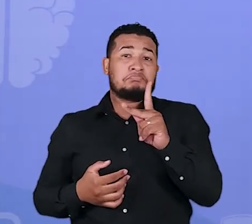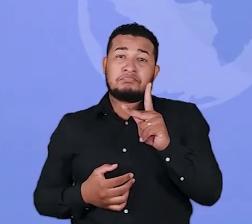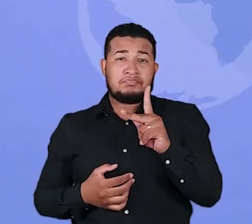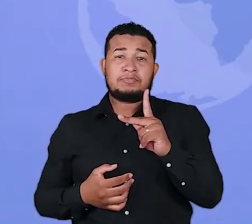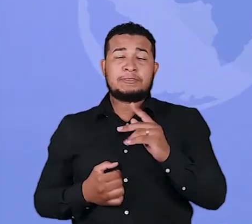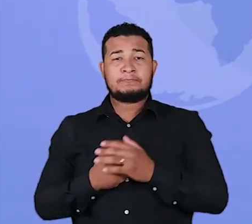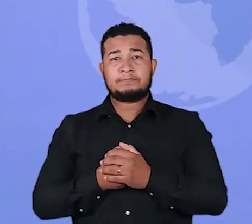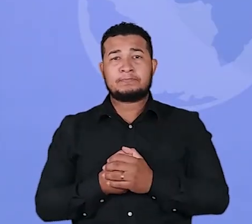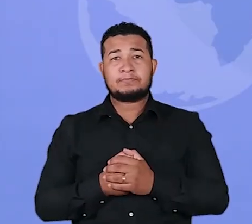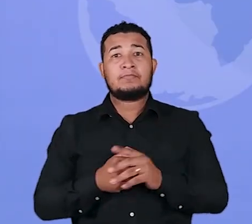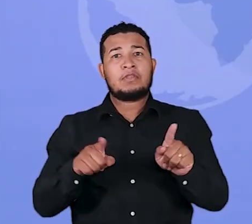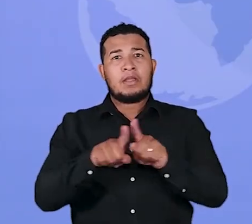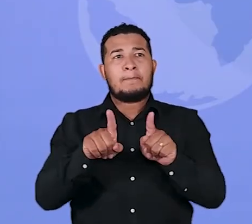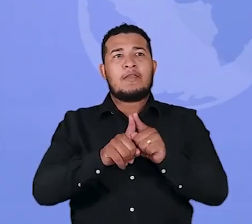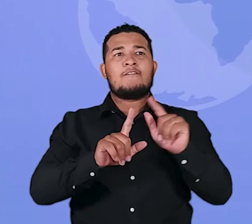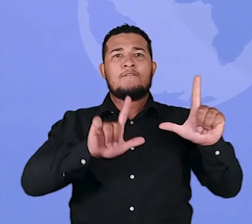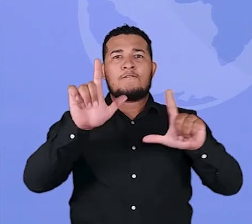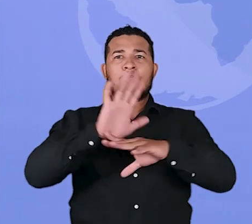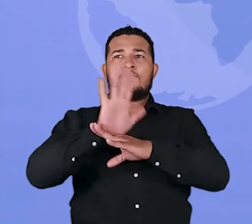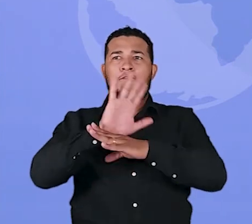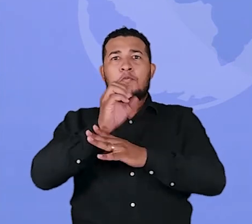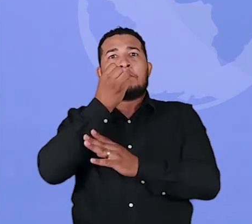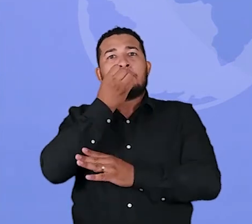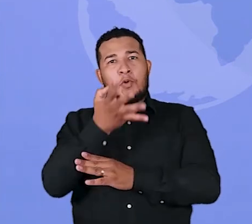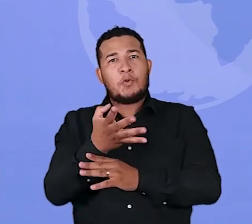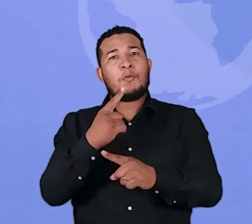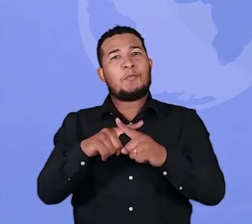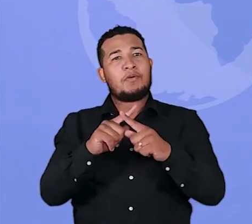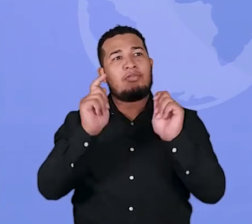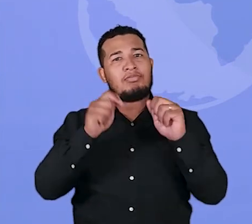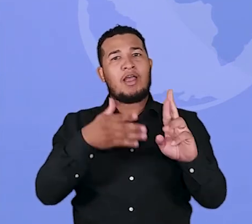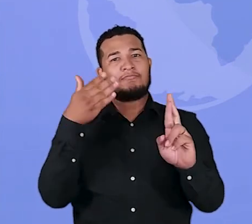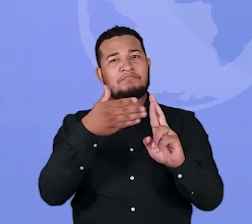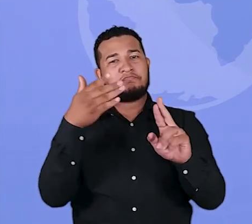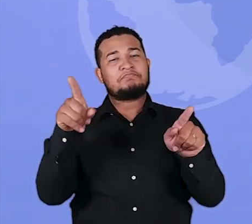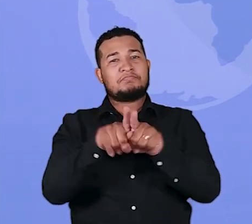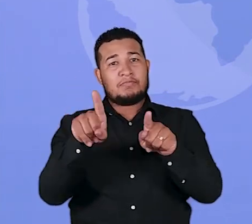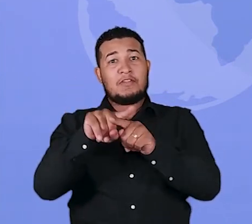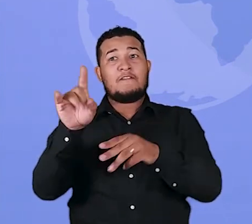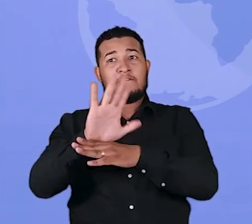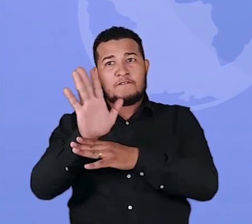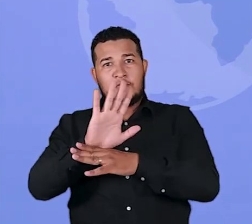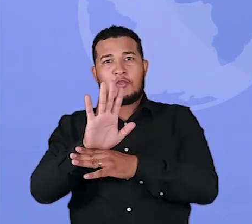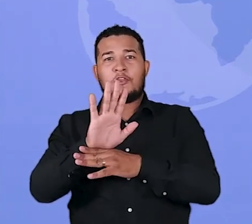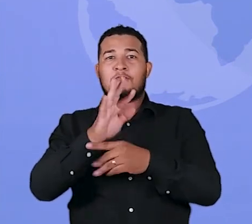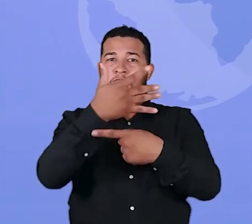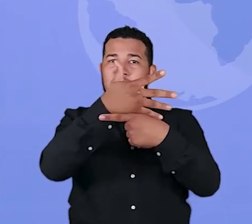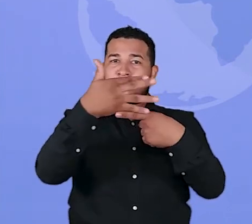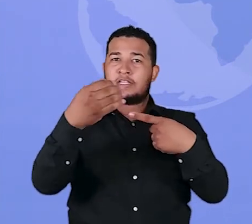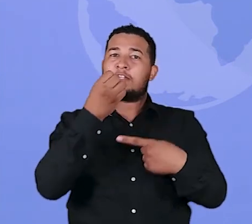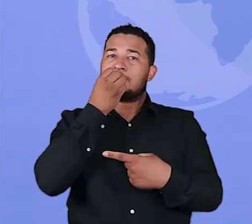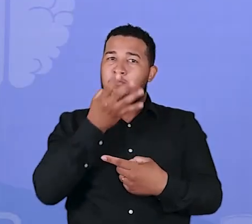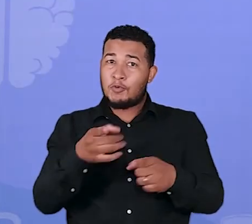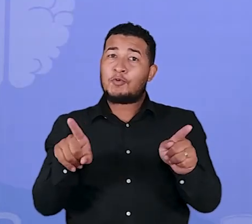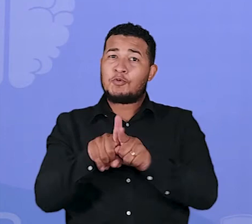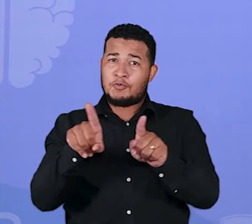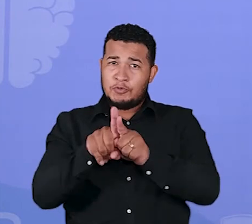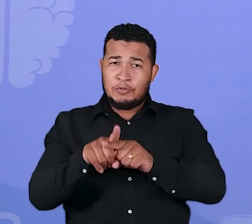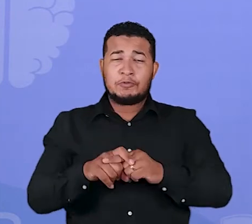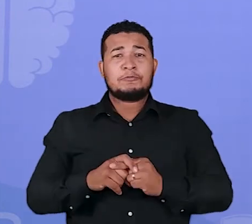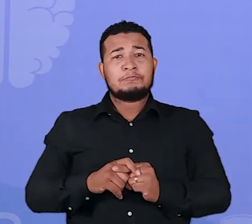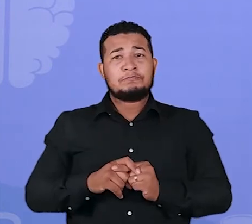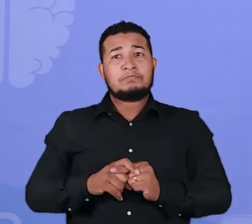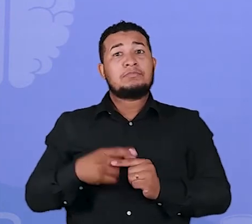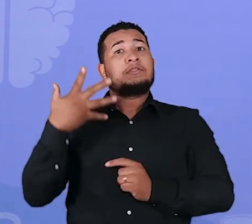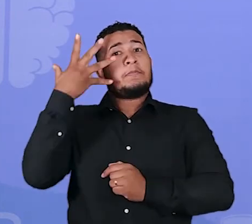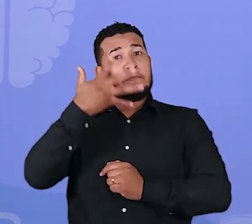beleza. Além disso, assistir bons filmes, que filme você pode referenciar. Assistir boas séries,